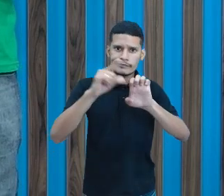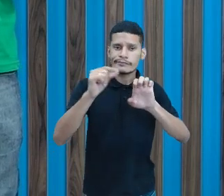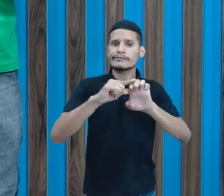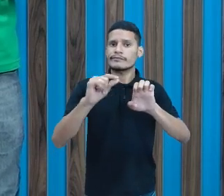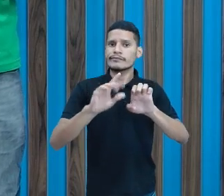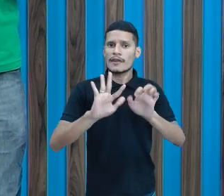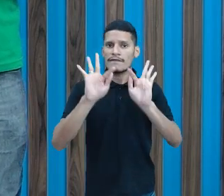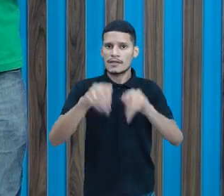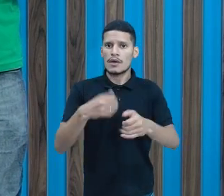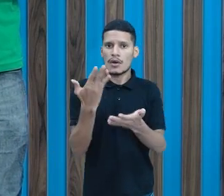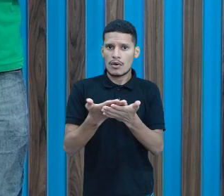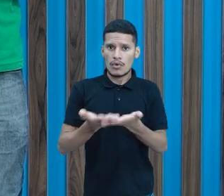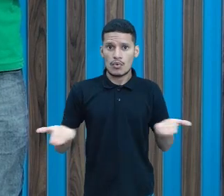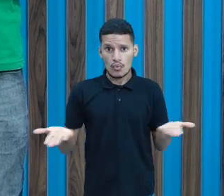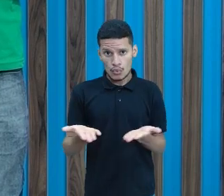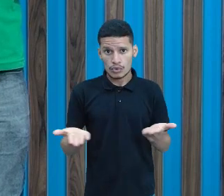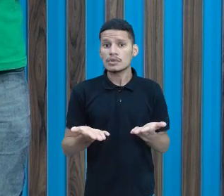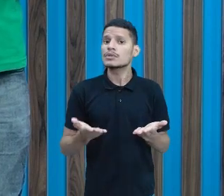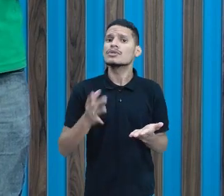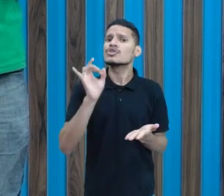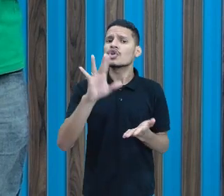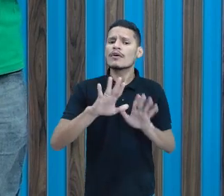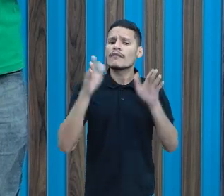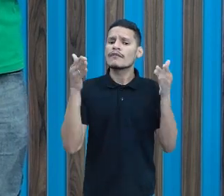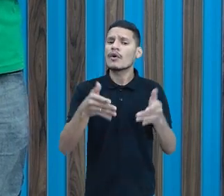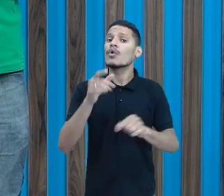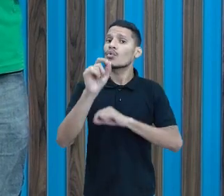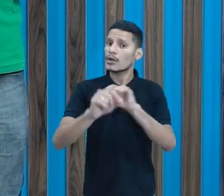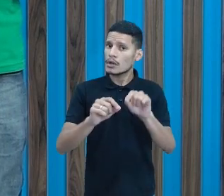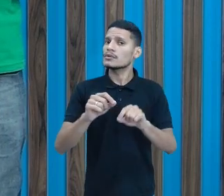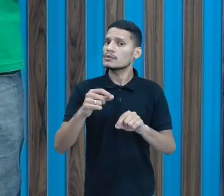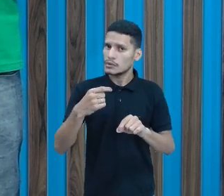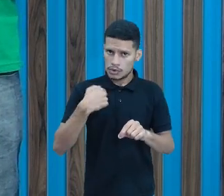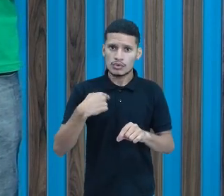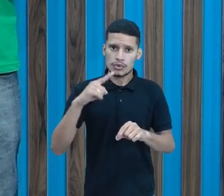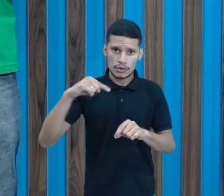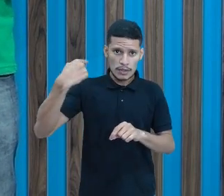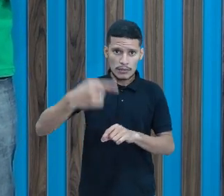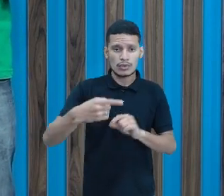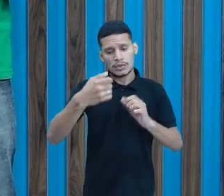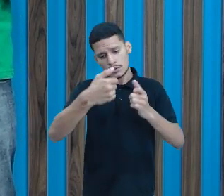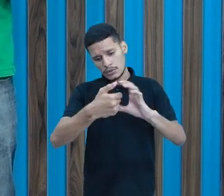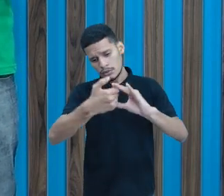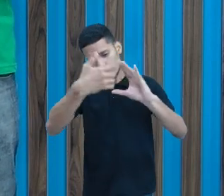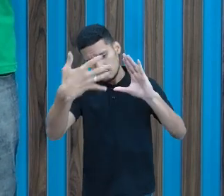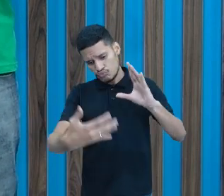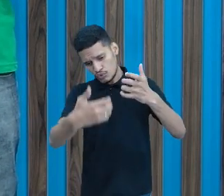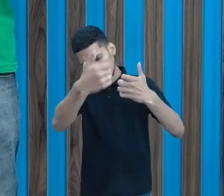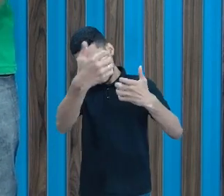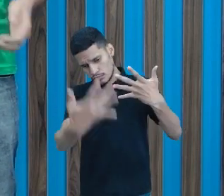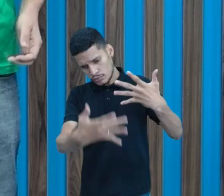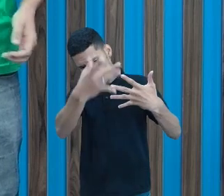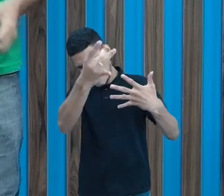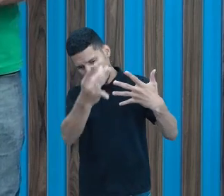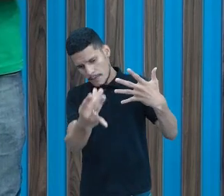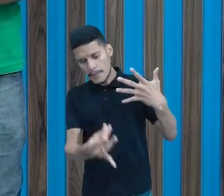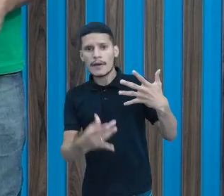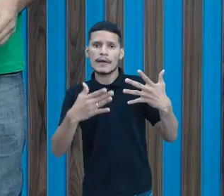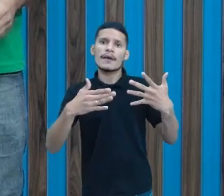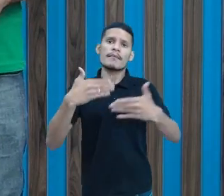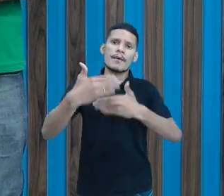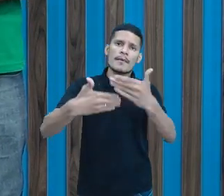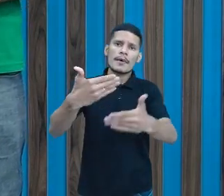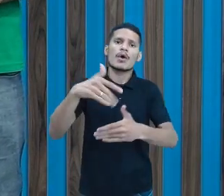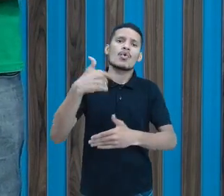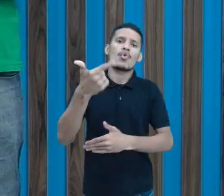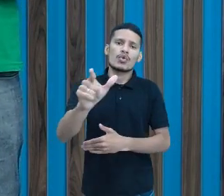né, ao final da nossa aula de hoje, só chamando a atenção para um ponto que depois eu vou, né, depois a gente desdobra nas aulas seguintes,